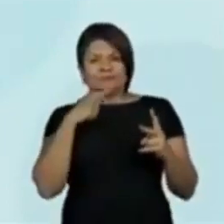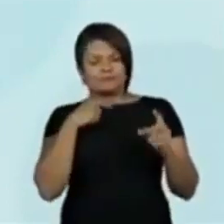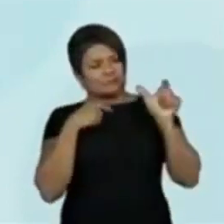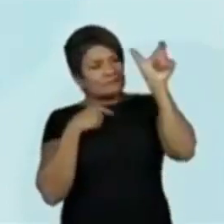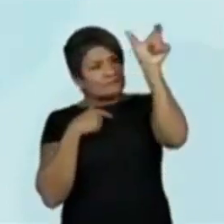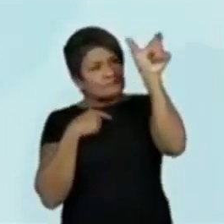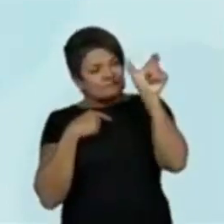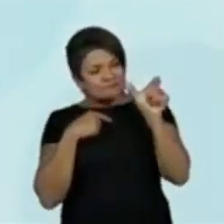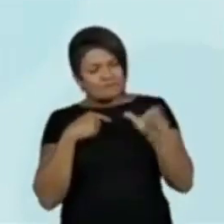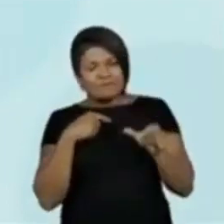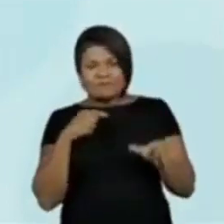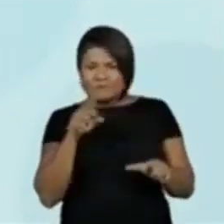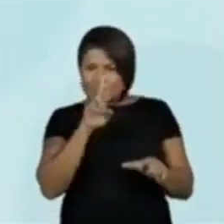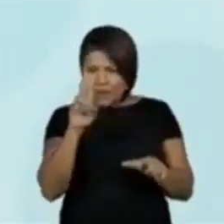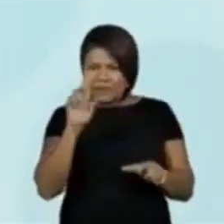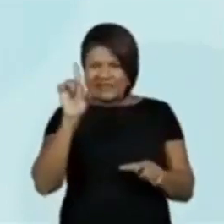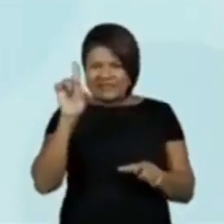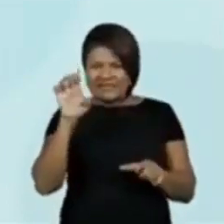descritores.